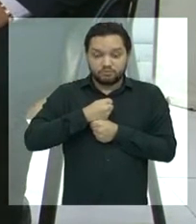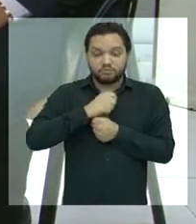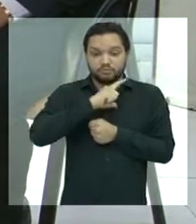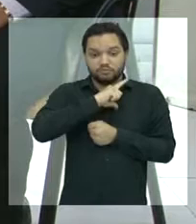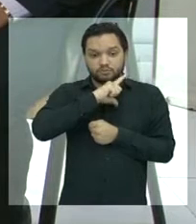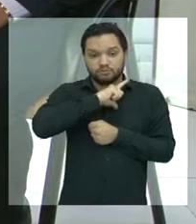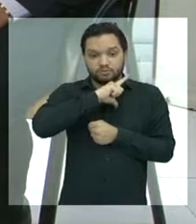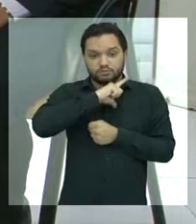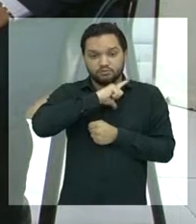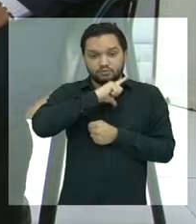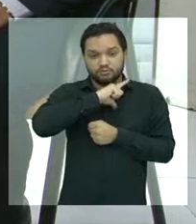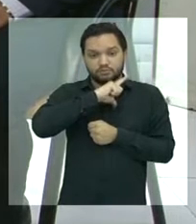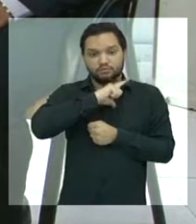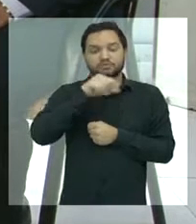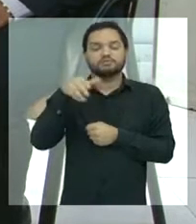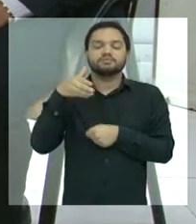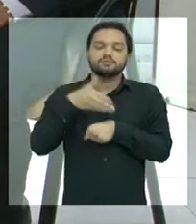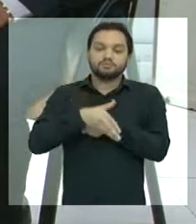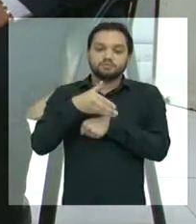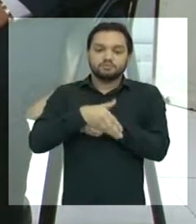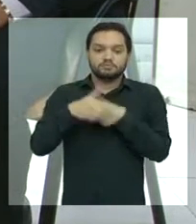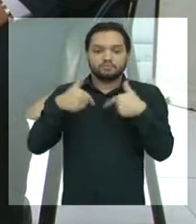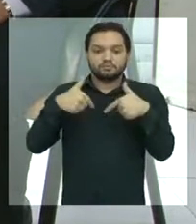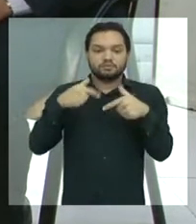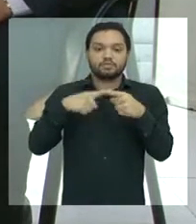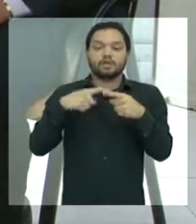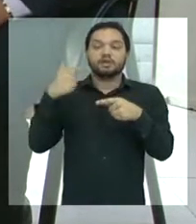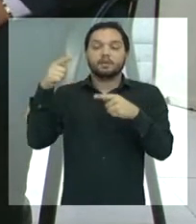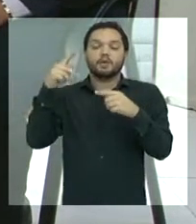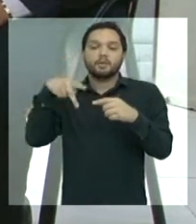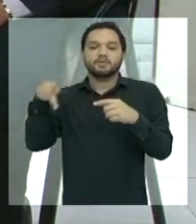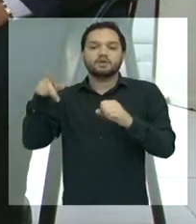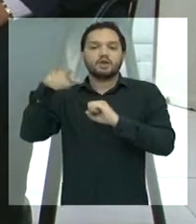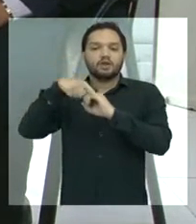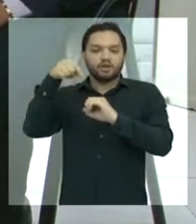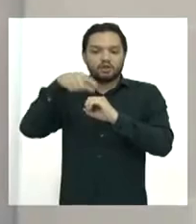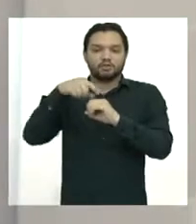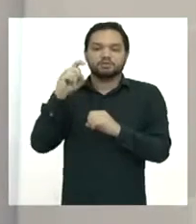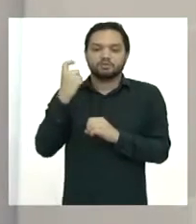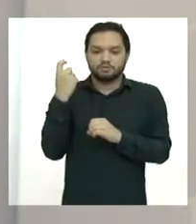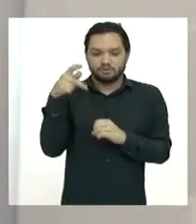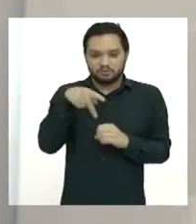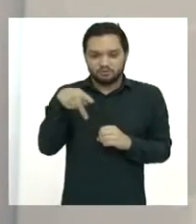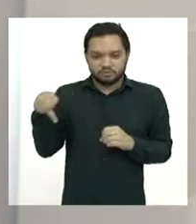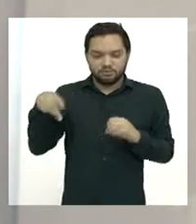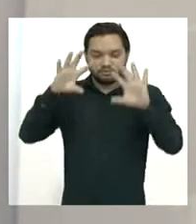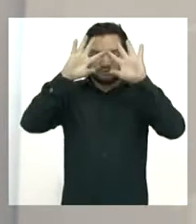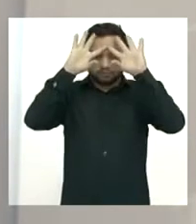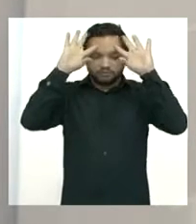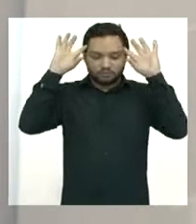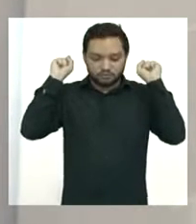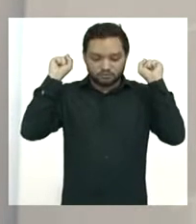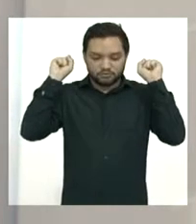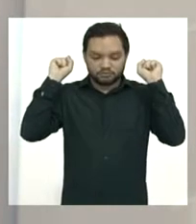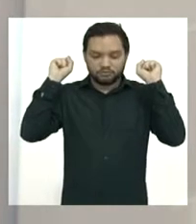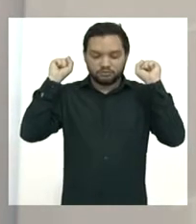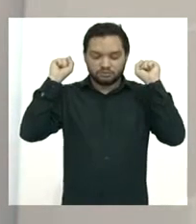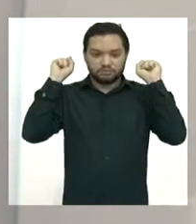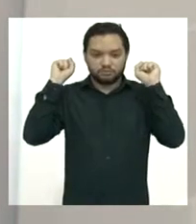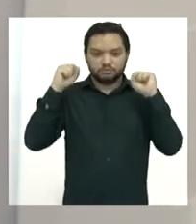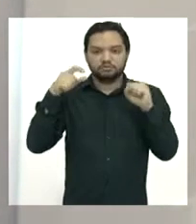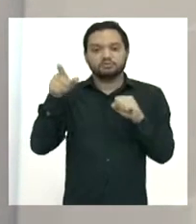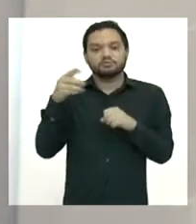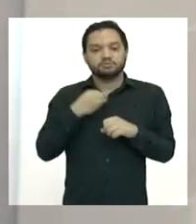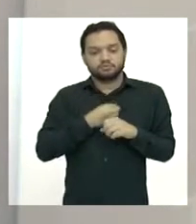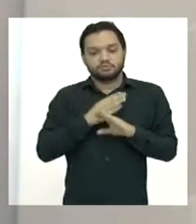também ela atuou nessa área, foi professora da Unifor, Professora da Unifor, foi presidente do conselho também, uma das presidentes que a gente teve